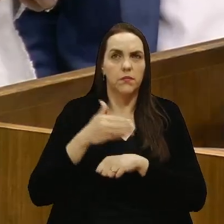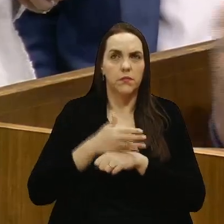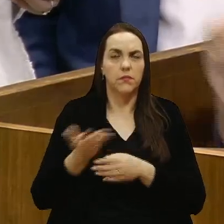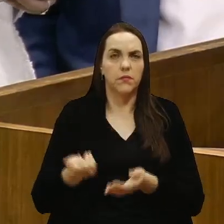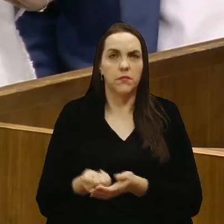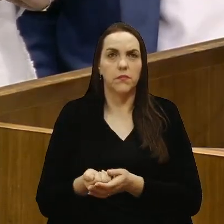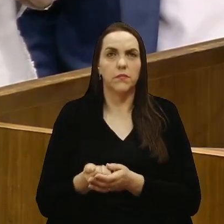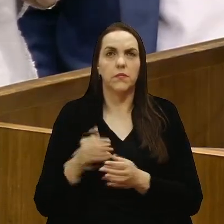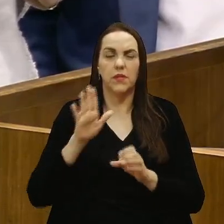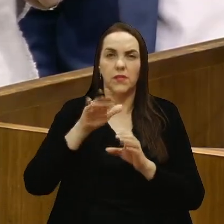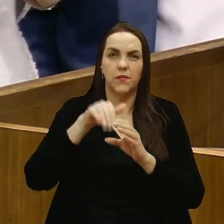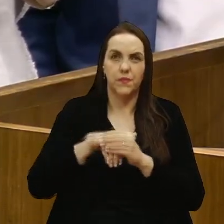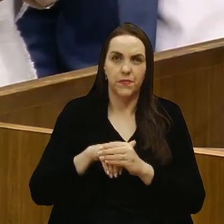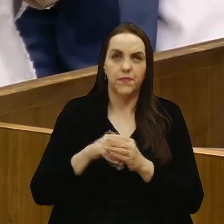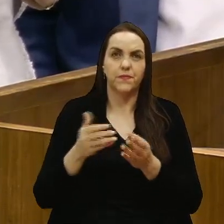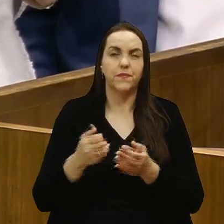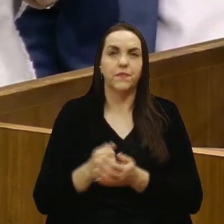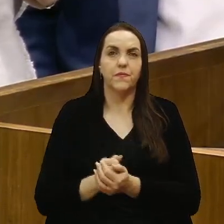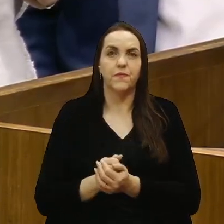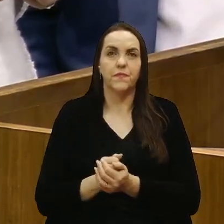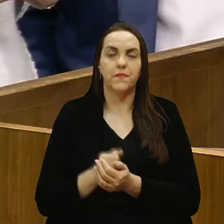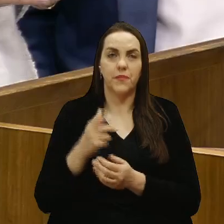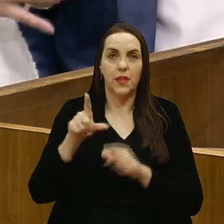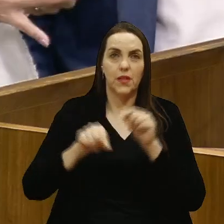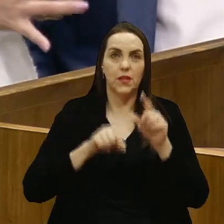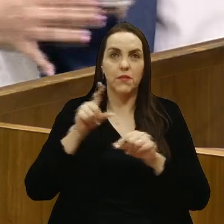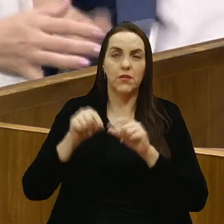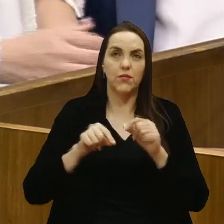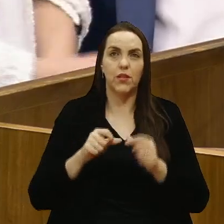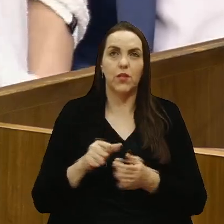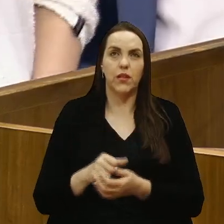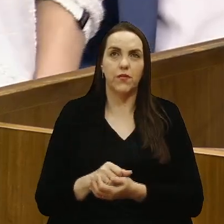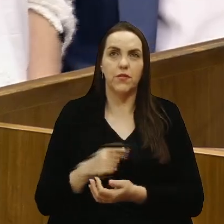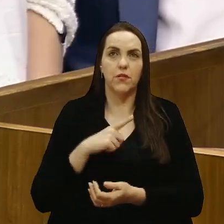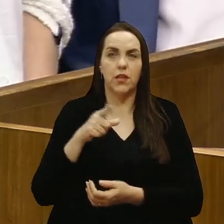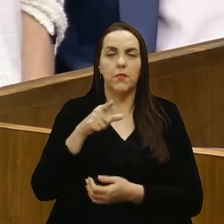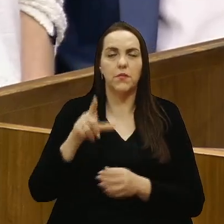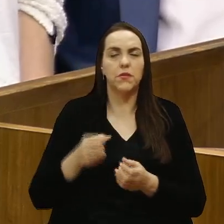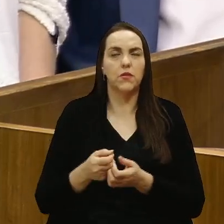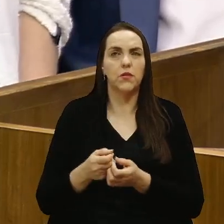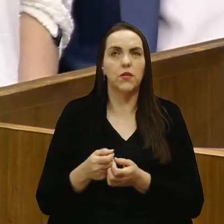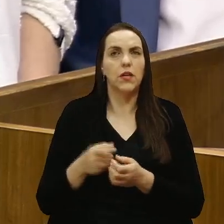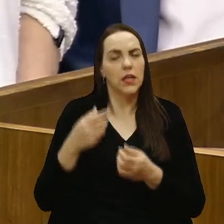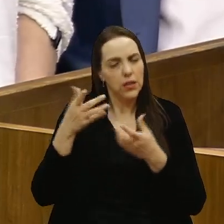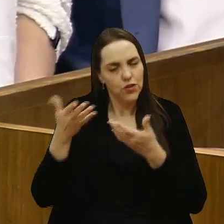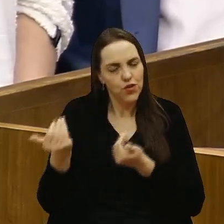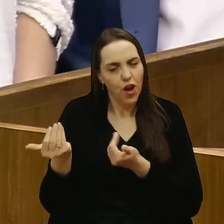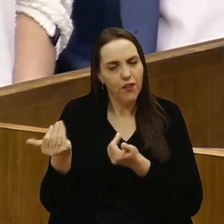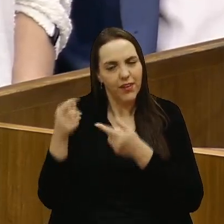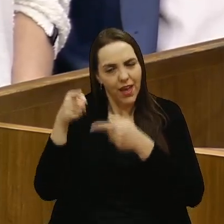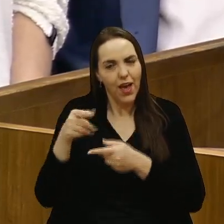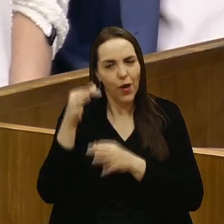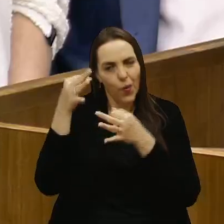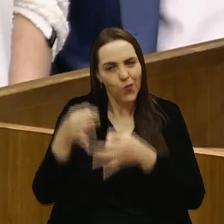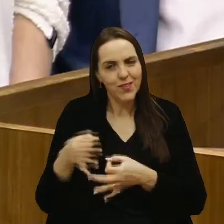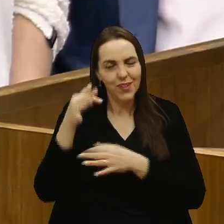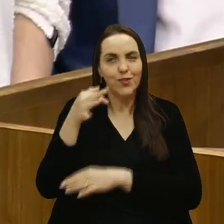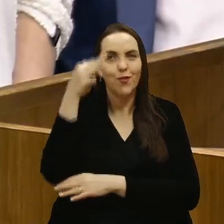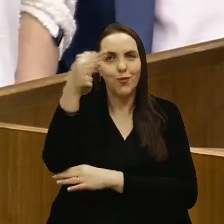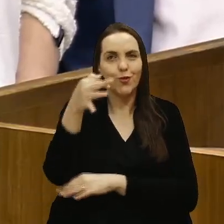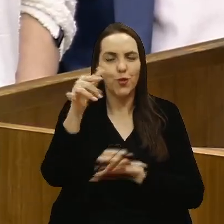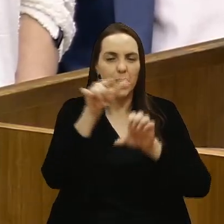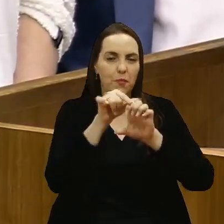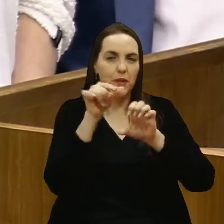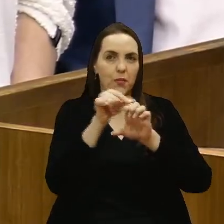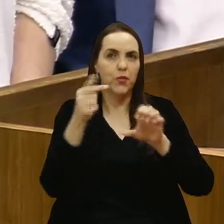na votação, enfim, que está na escolha desses jovens aí que com certeza vão ser o futuro